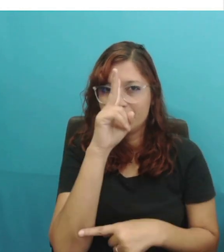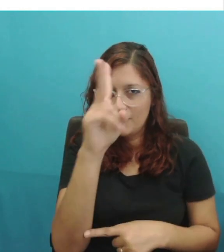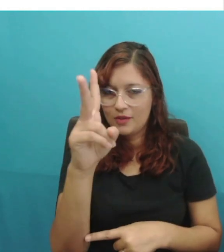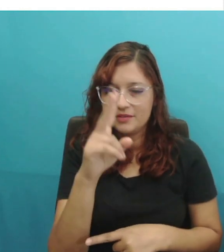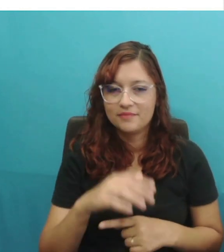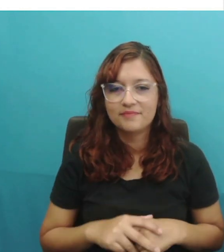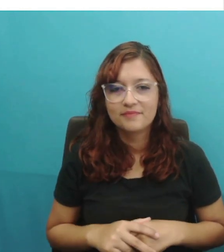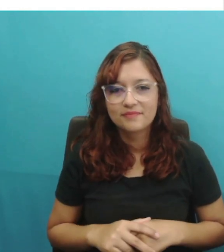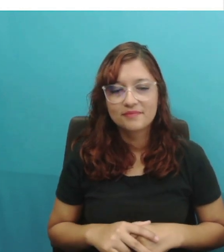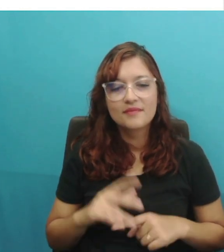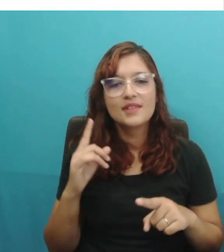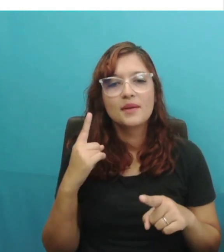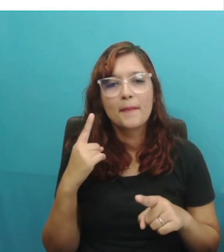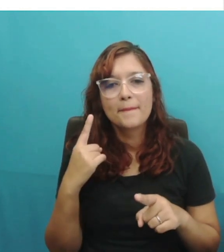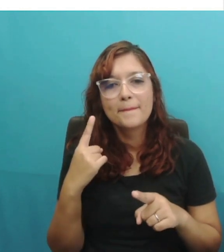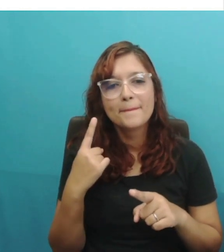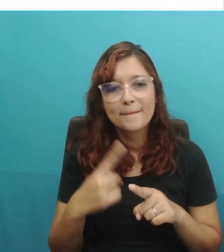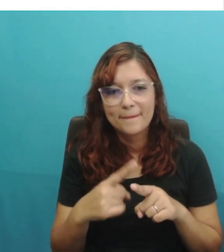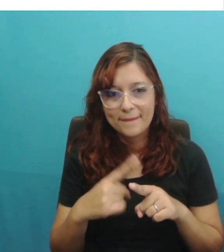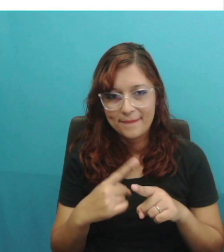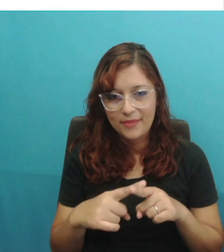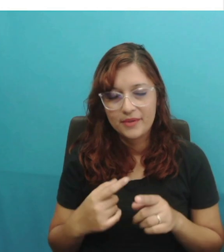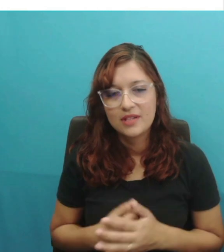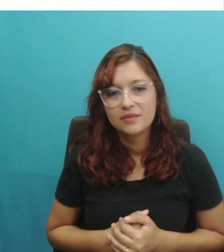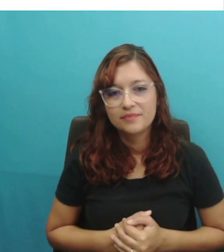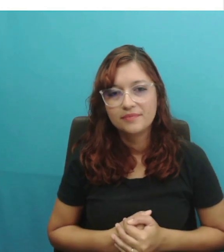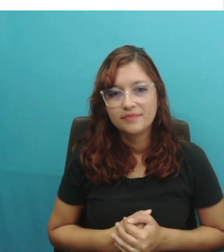Porque você precisa de atenção.